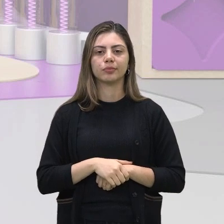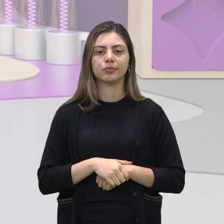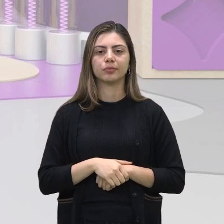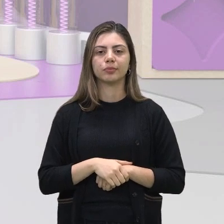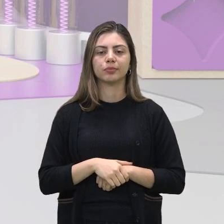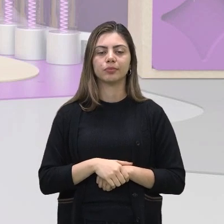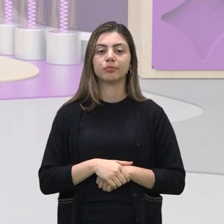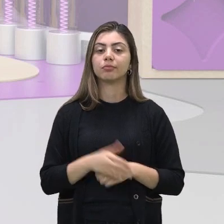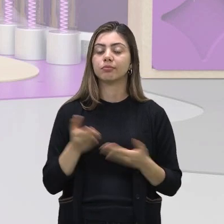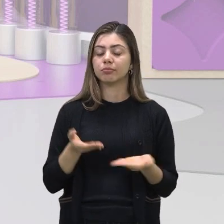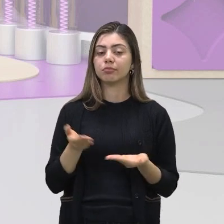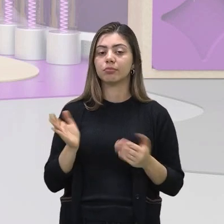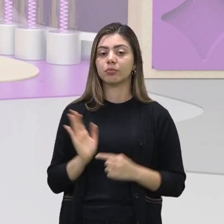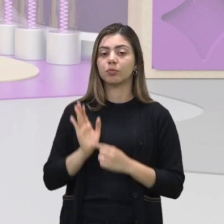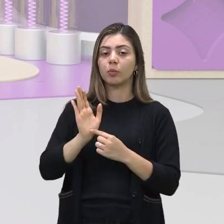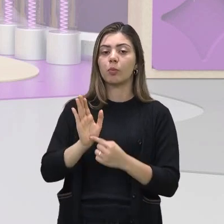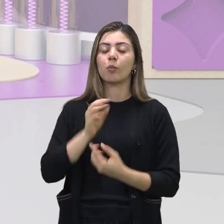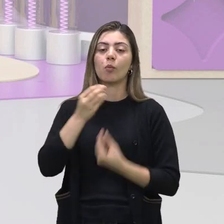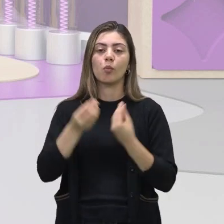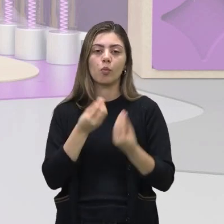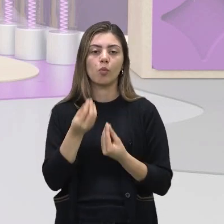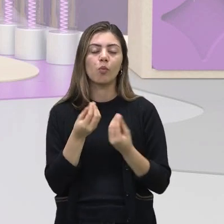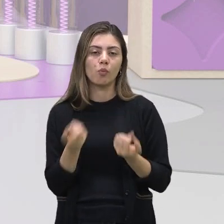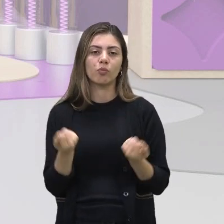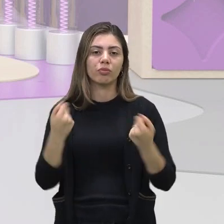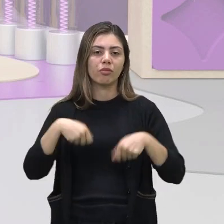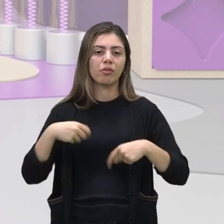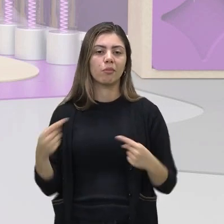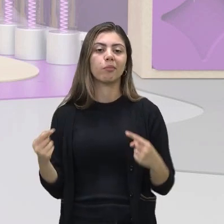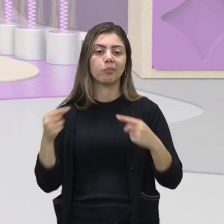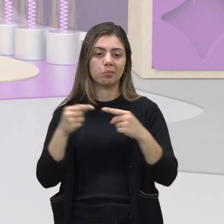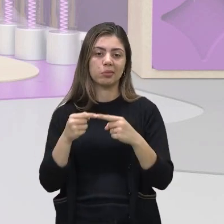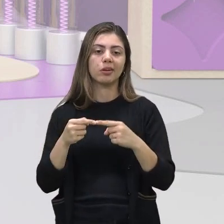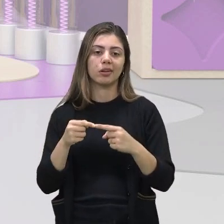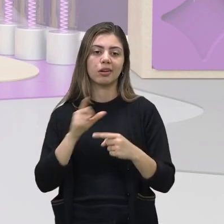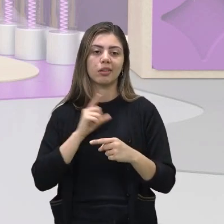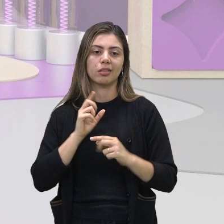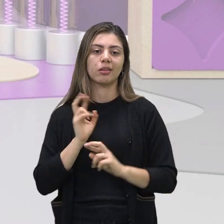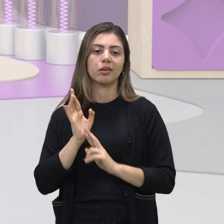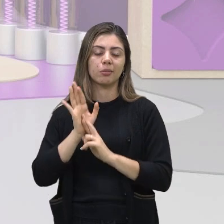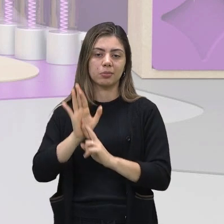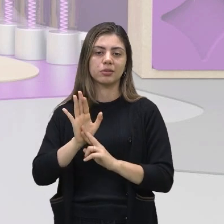o diagrama de árvore representando, tá, essa situação.